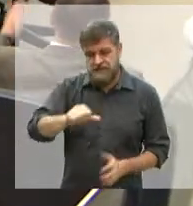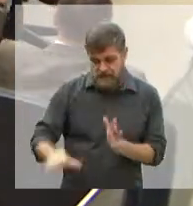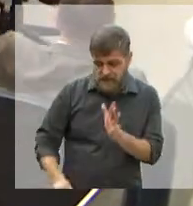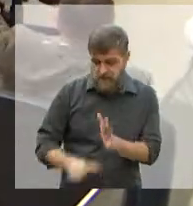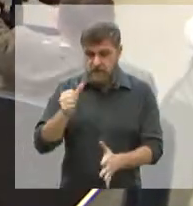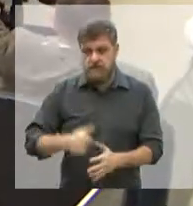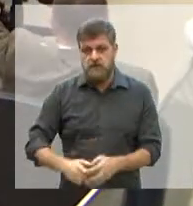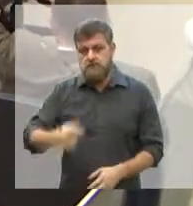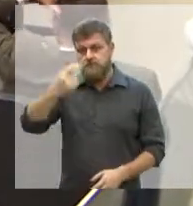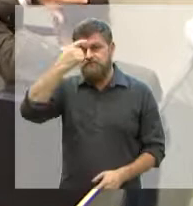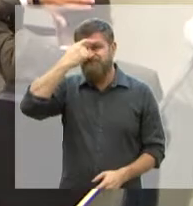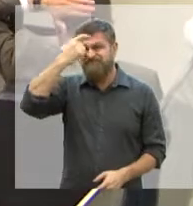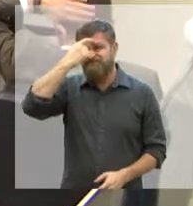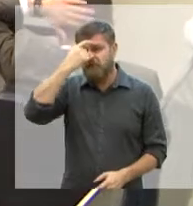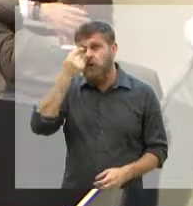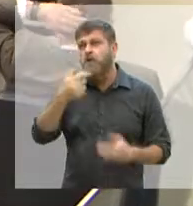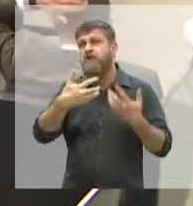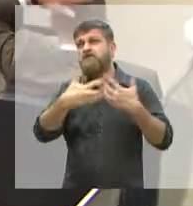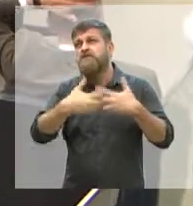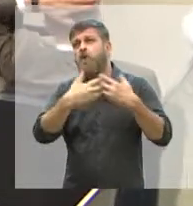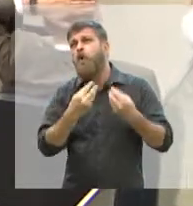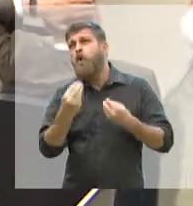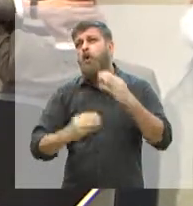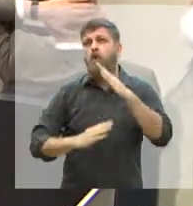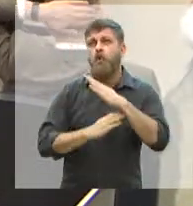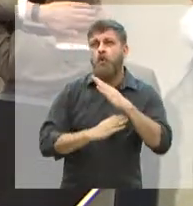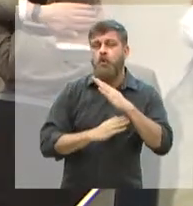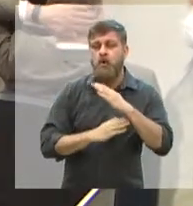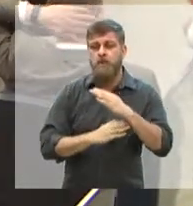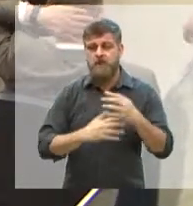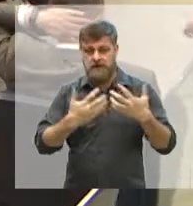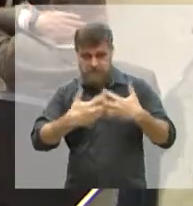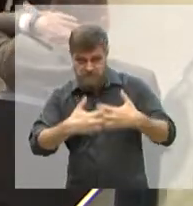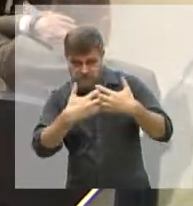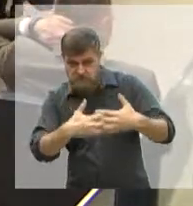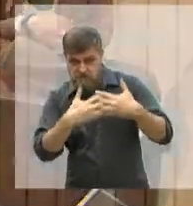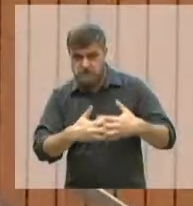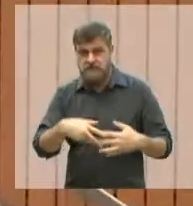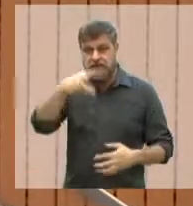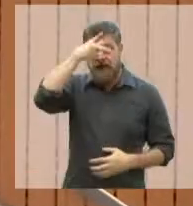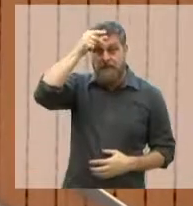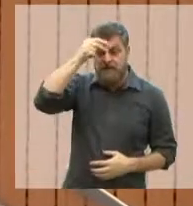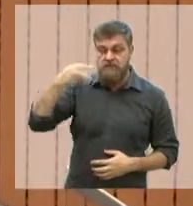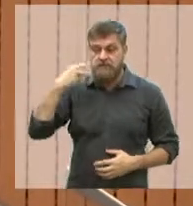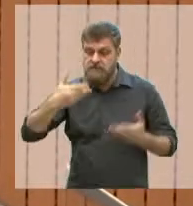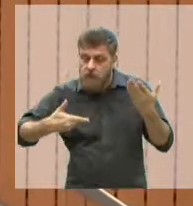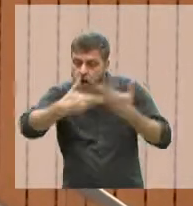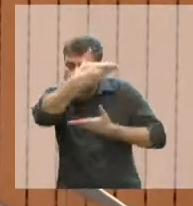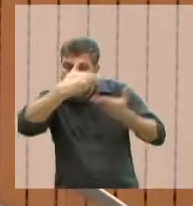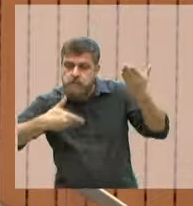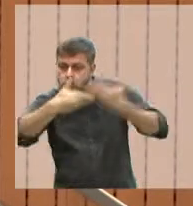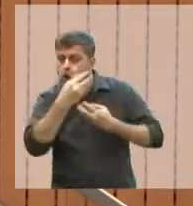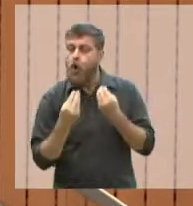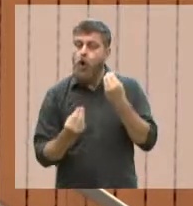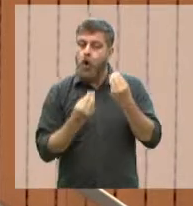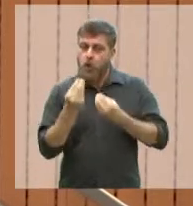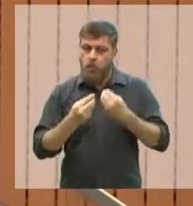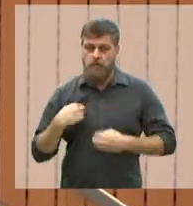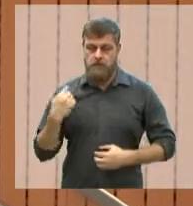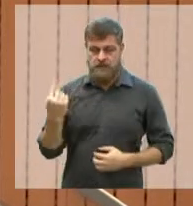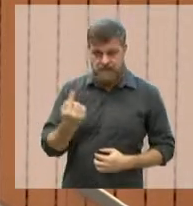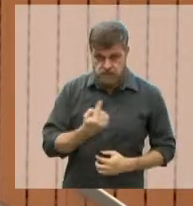de compreensão, né? Sobre como é que é a dinâmica do plenário, como é que é a dinâmica da relação da prefeitura com os vereadores, né? Em que pese a